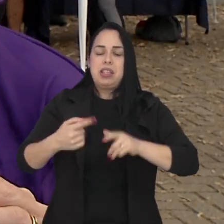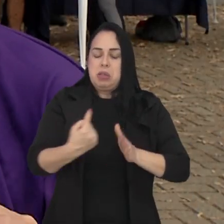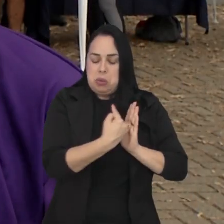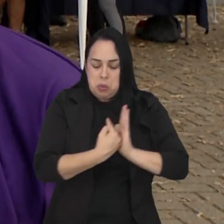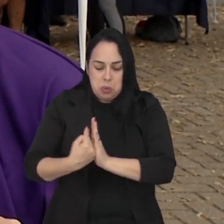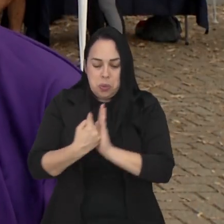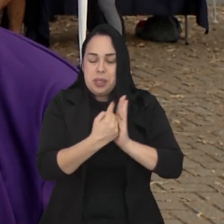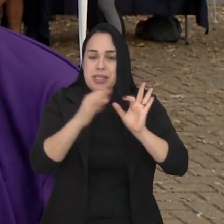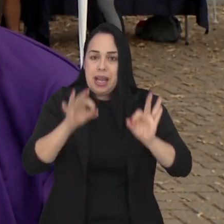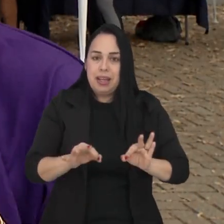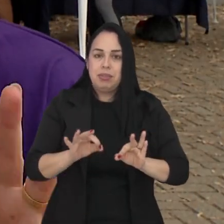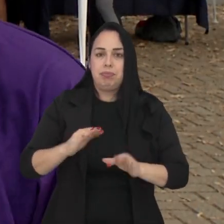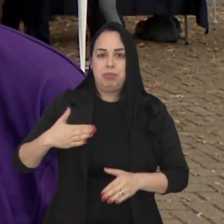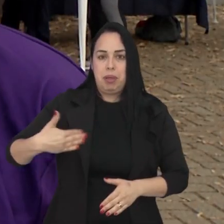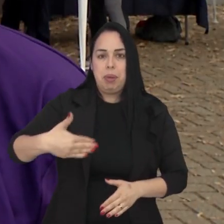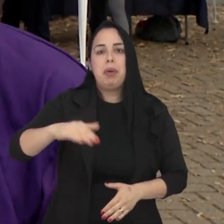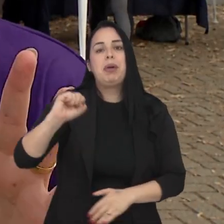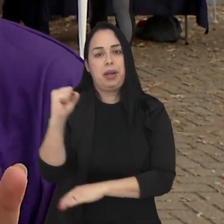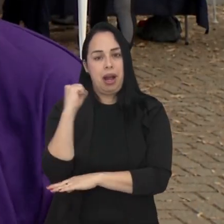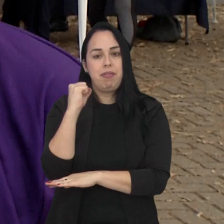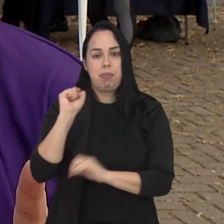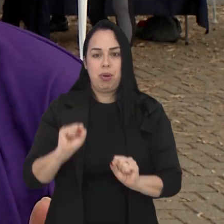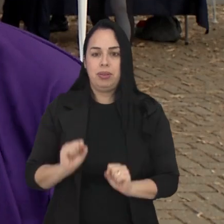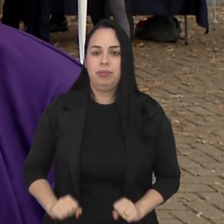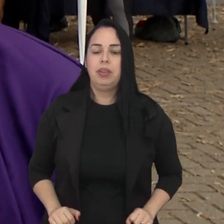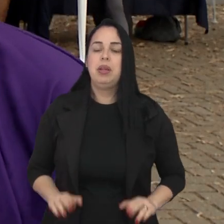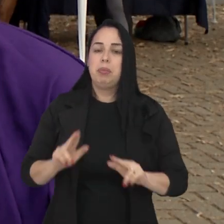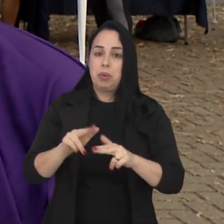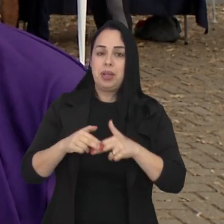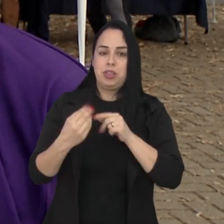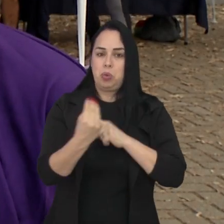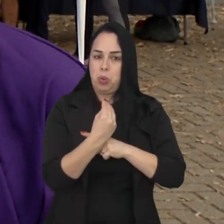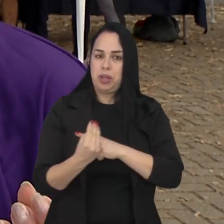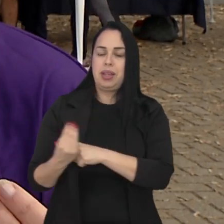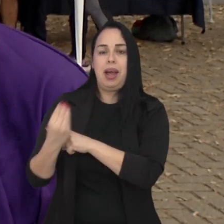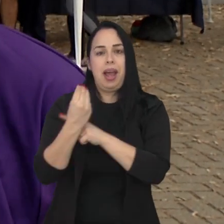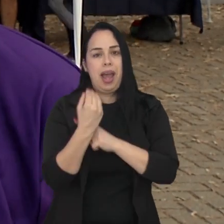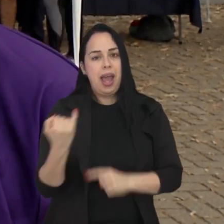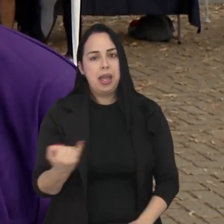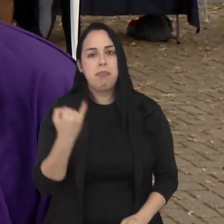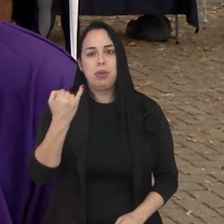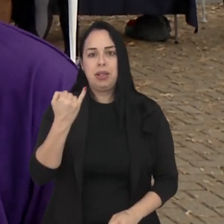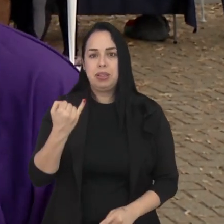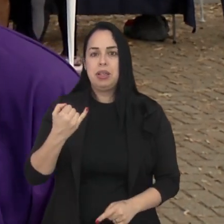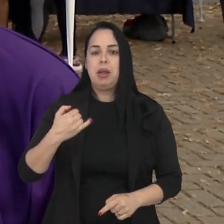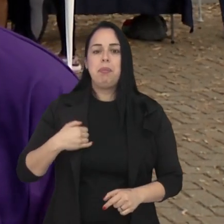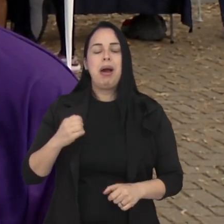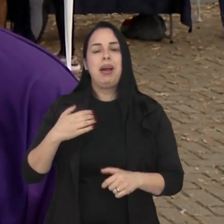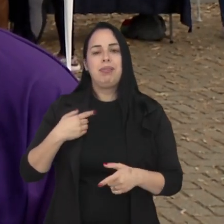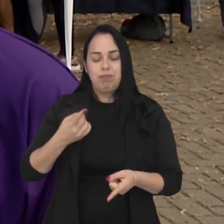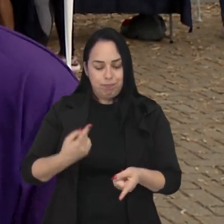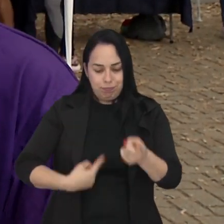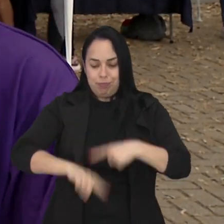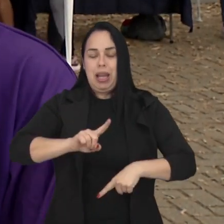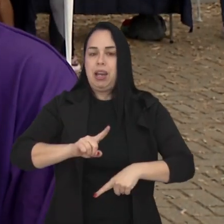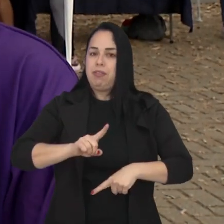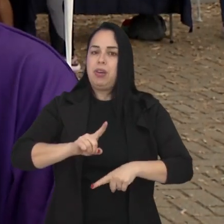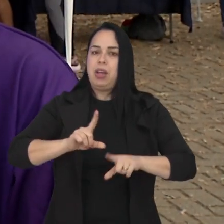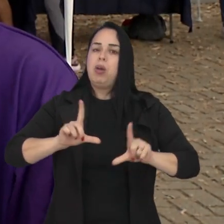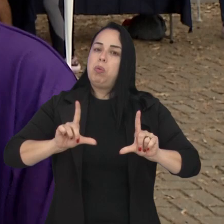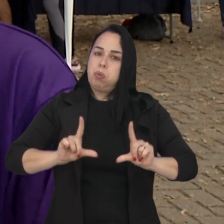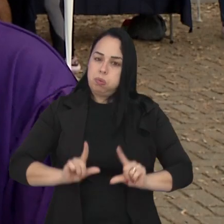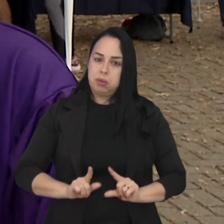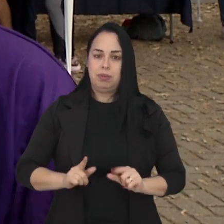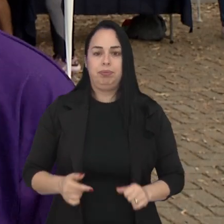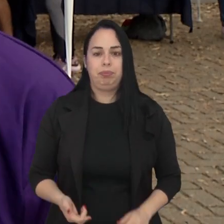gente usa o termo chamado remissão remissão significa que aquela doença regrediu está controlada e ela não